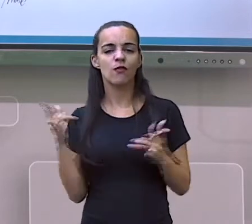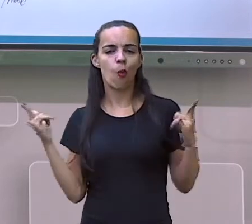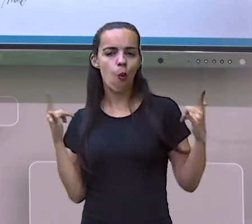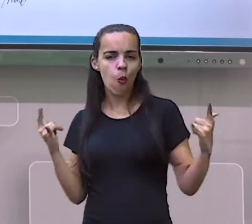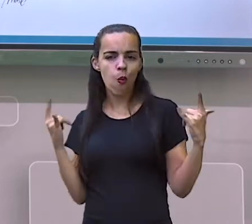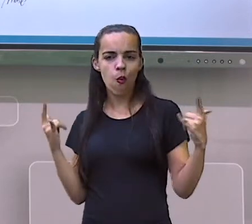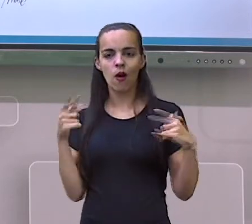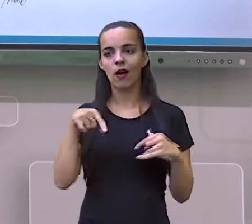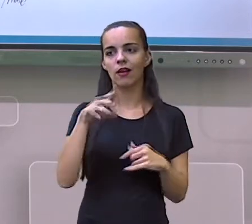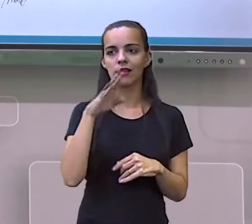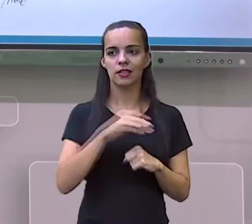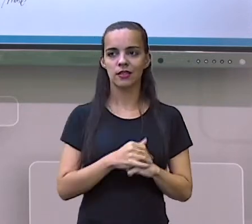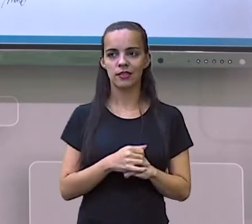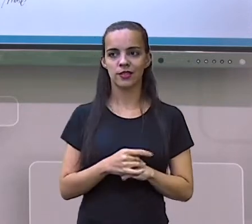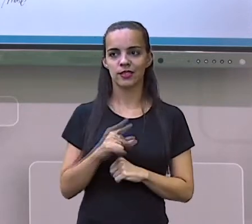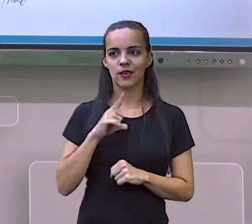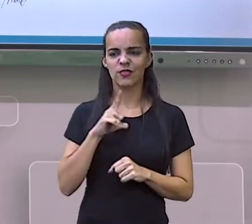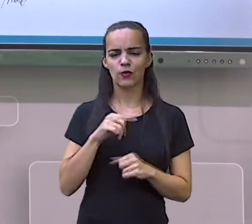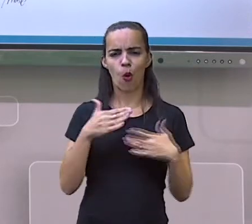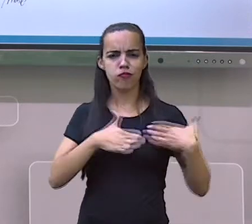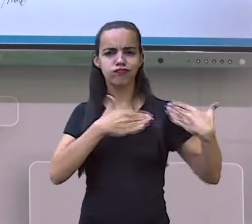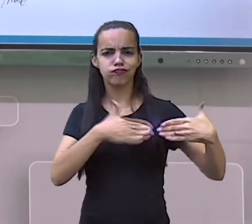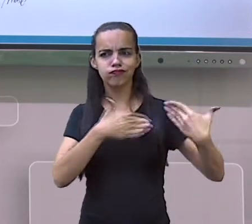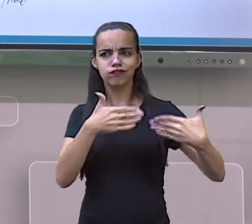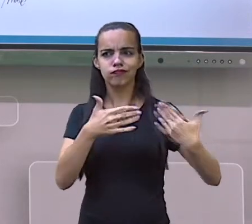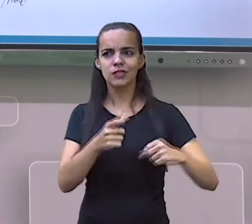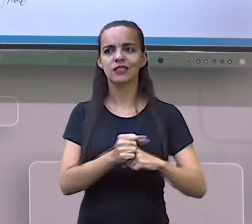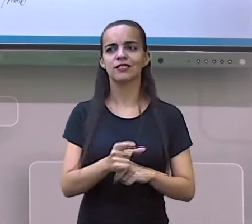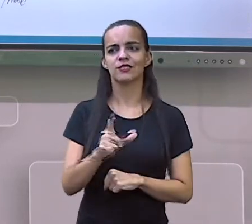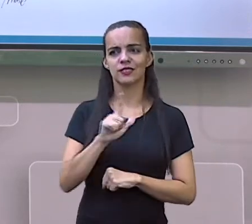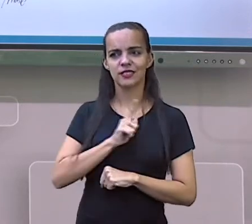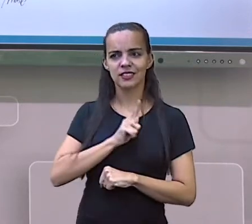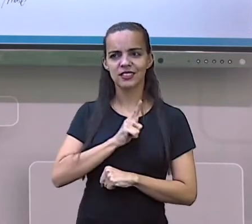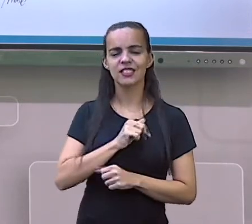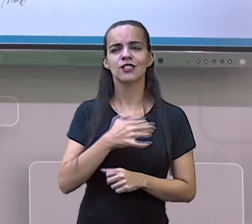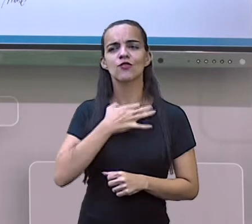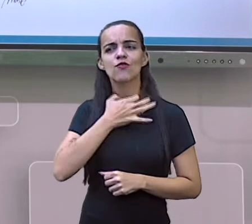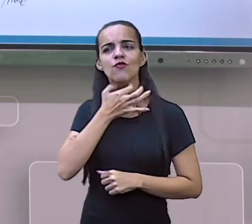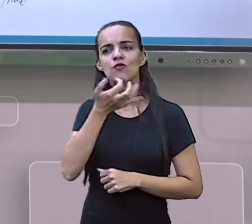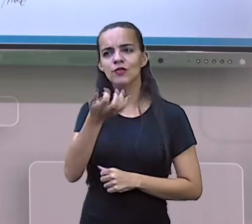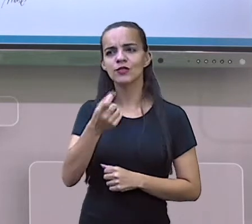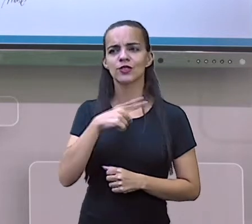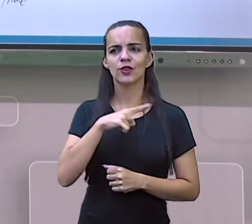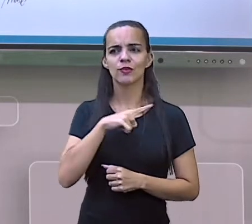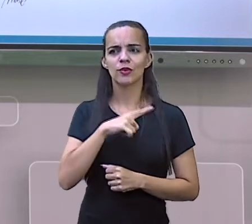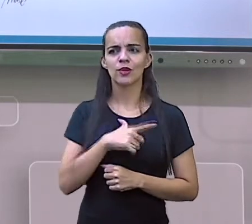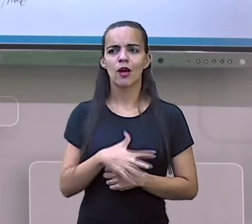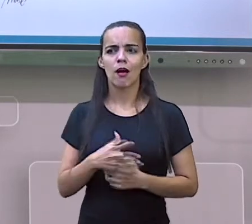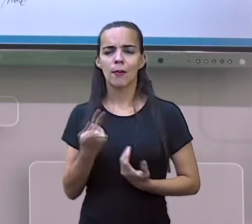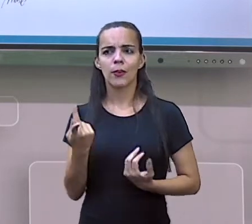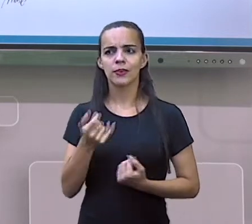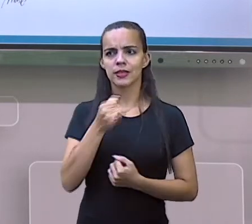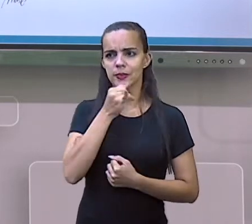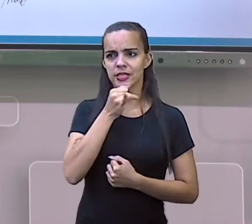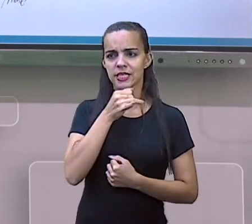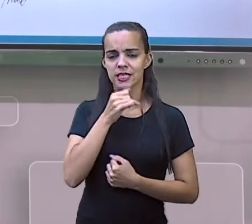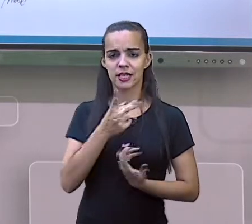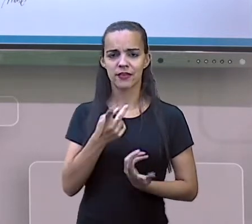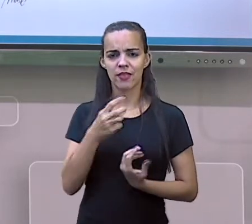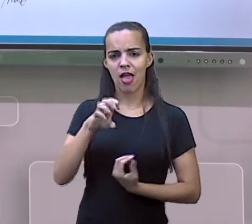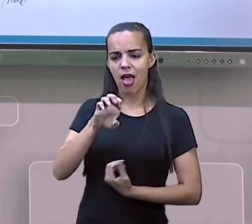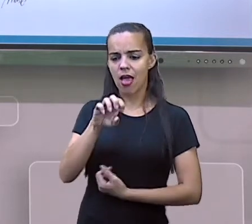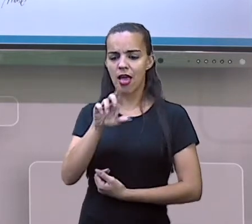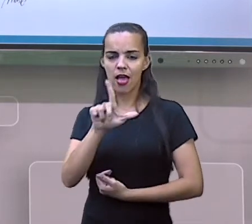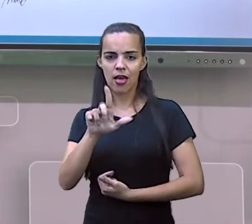Estados Unidos. A repercussão mundial esteve nas vozes de cantores como Elvis